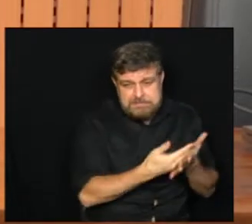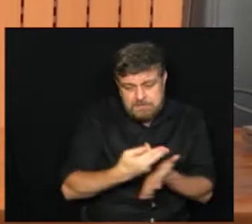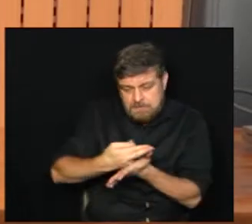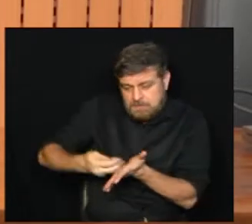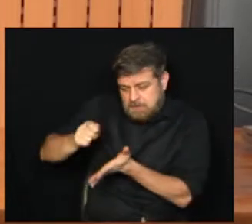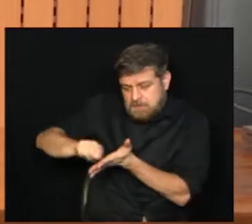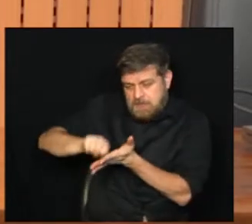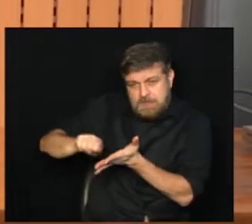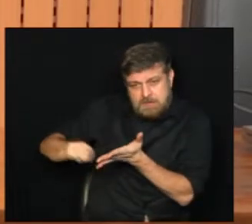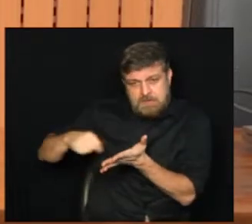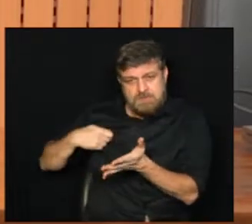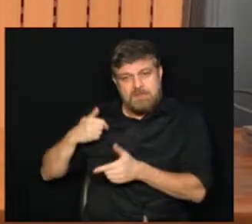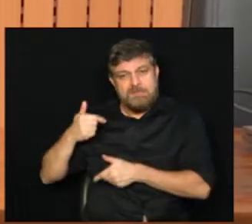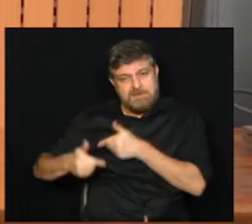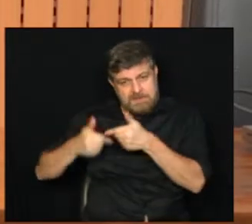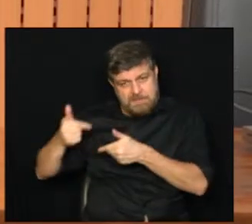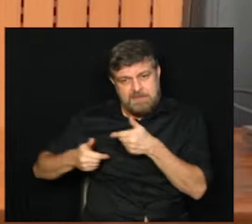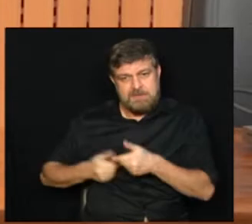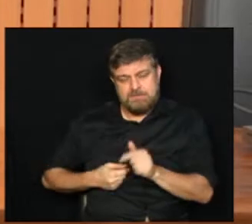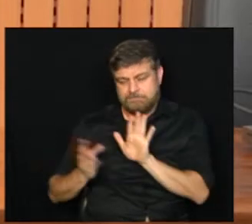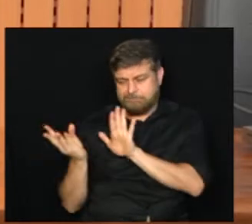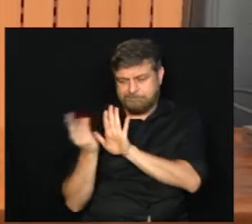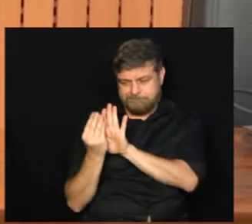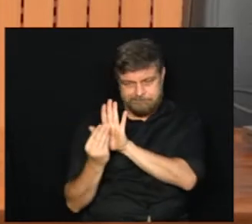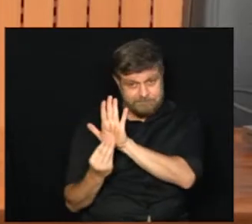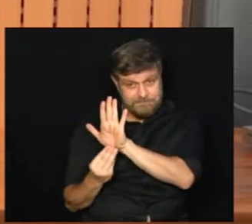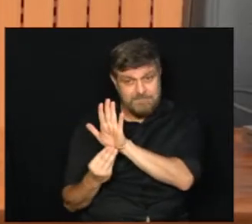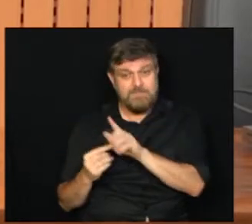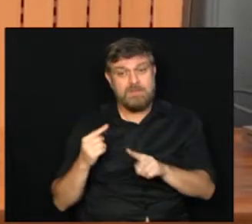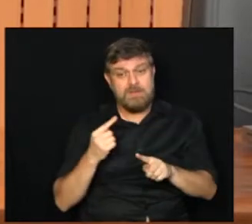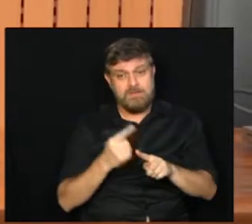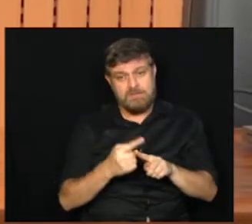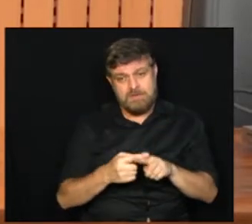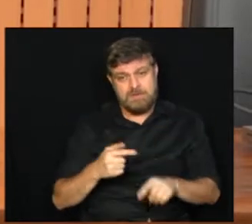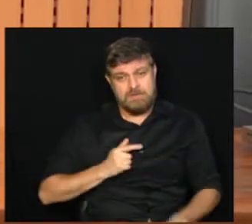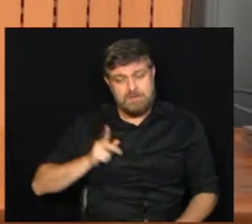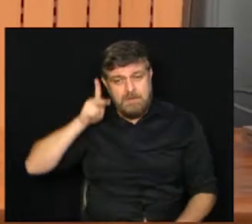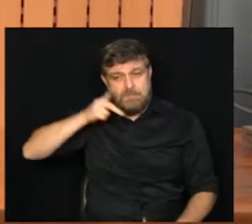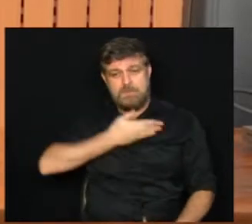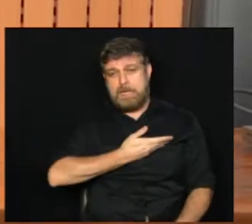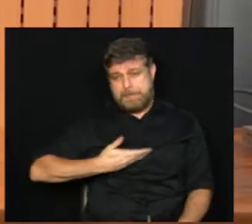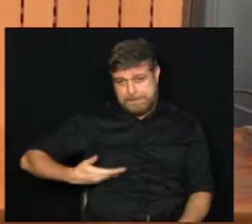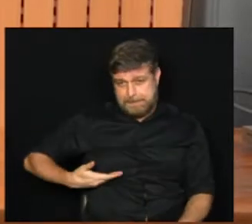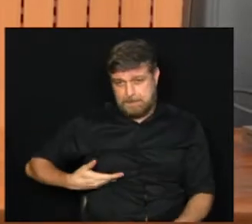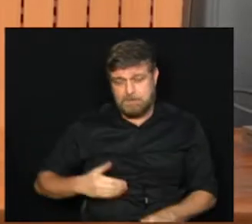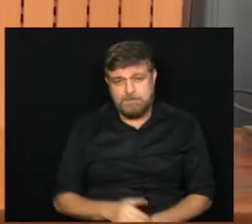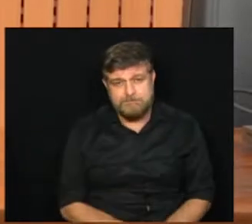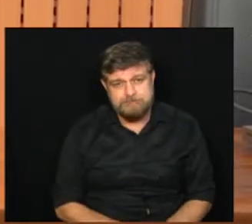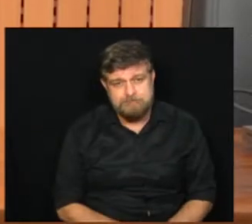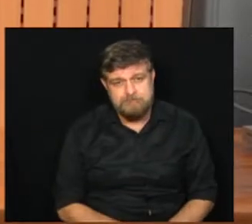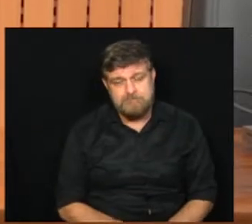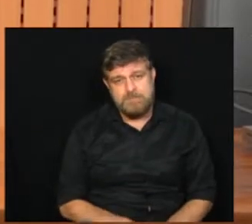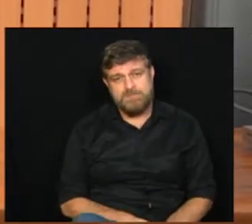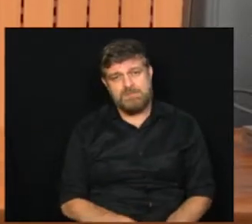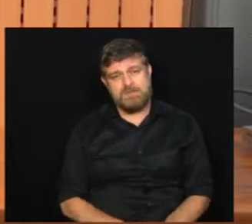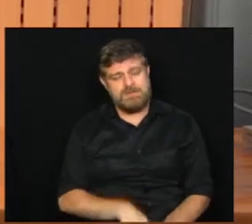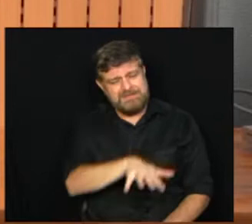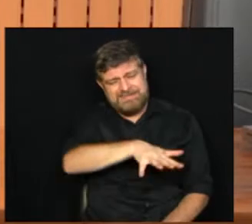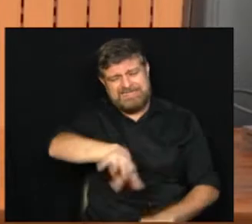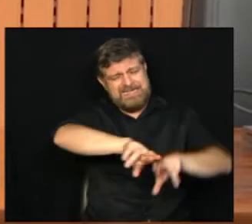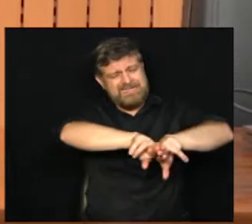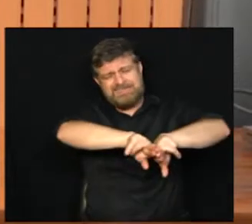gente trabalhará com essas questões, porque a política pública, para todos os setores,